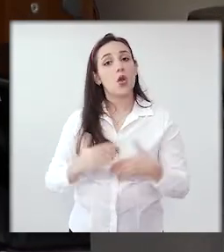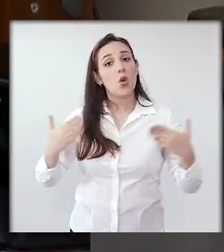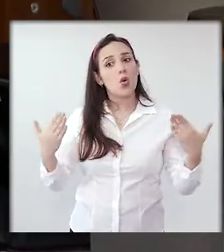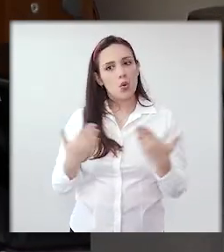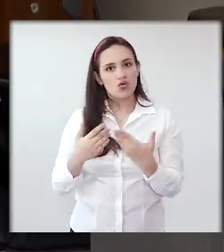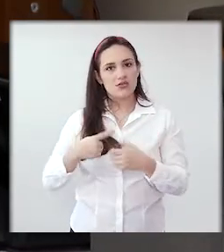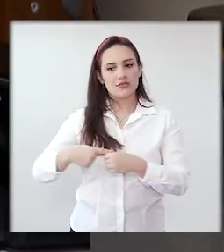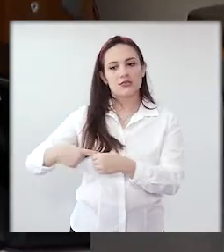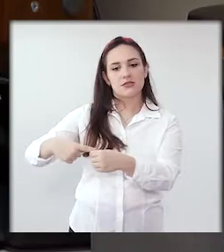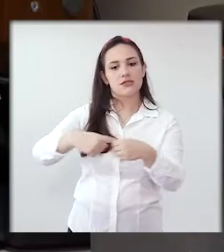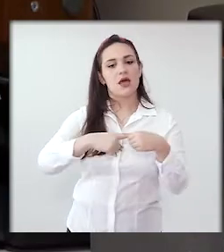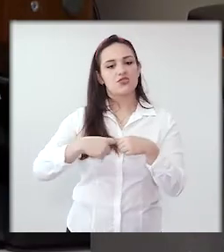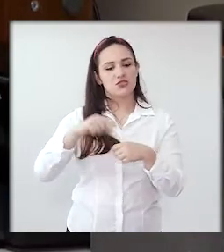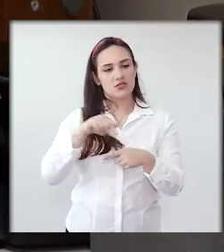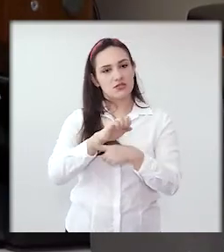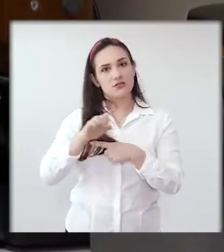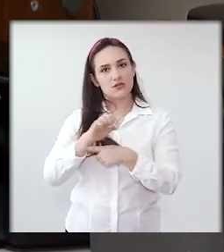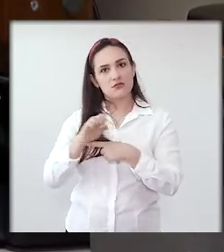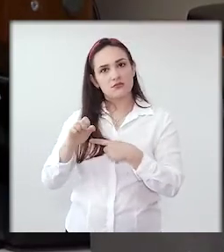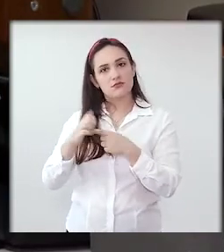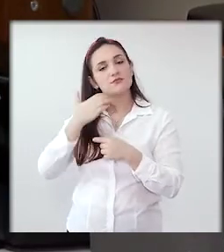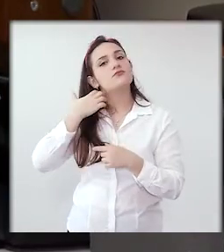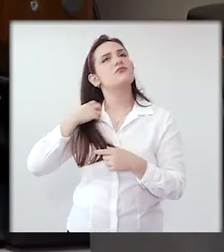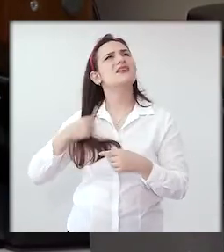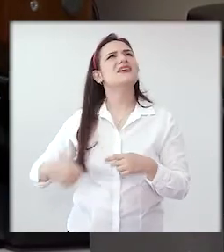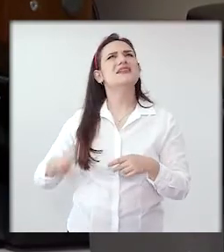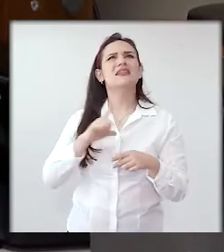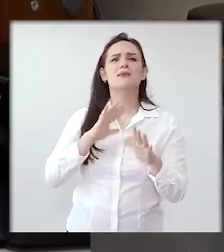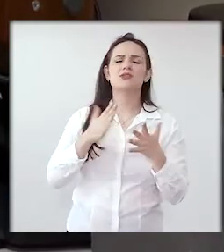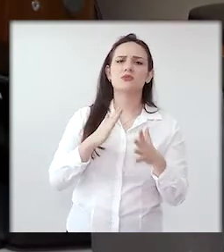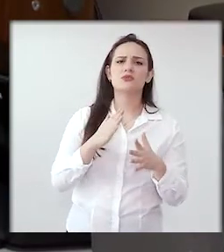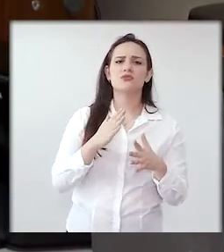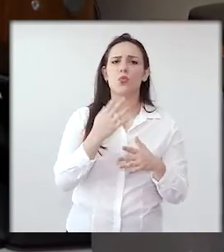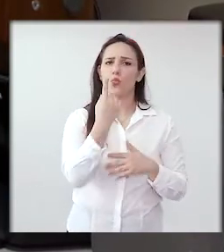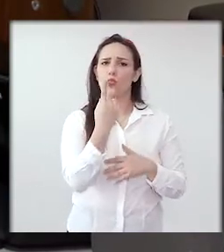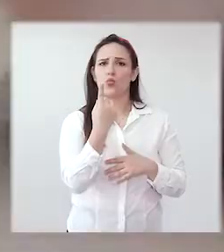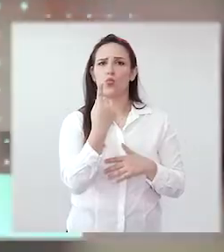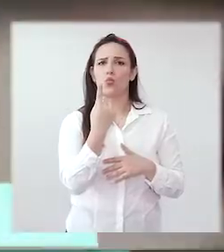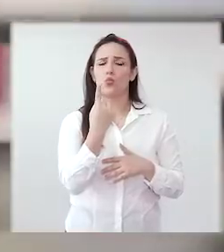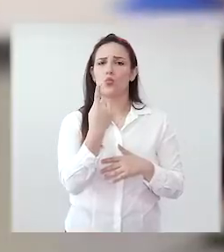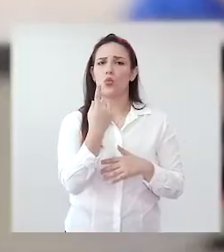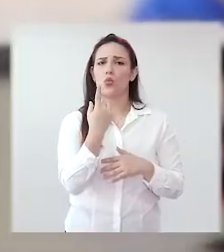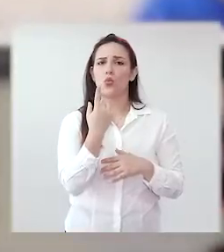nos municípios aqui do estado, exista pelo menos um webjornal.